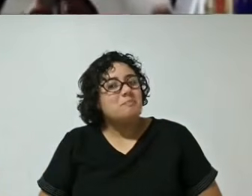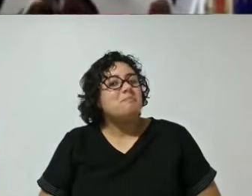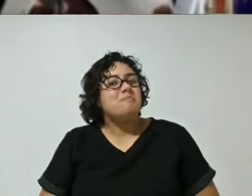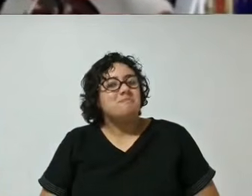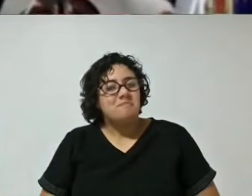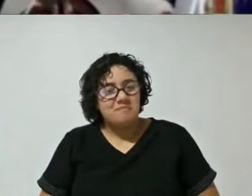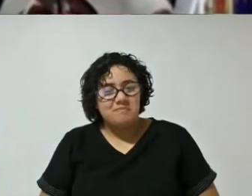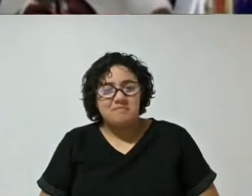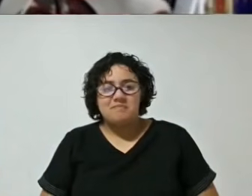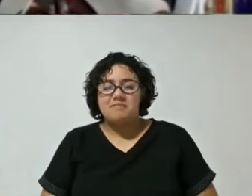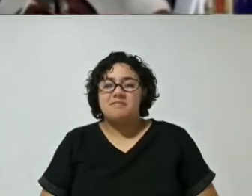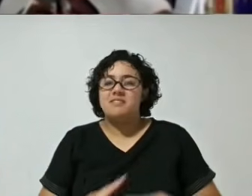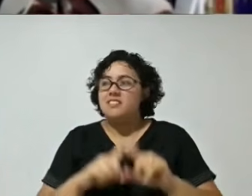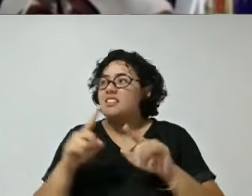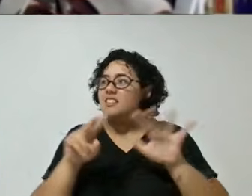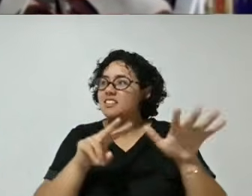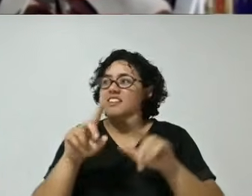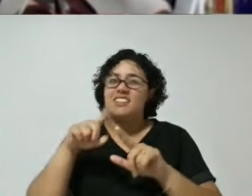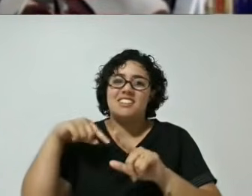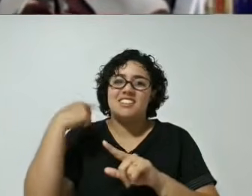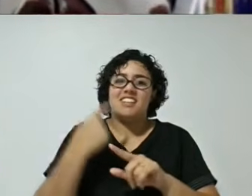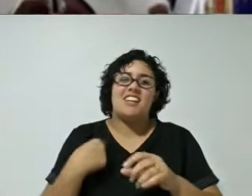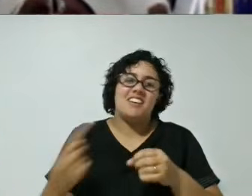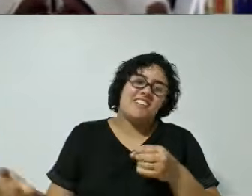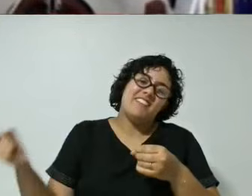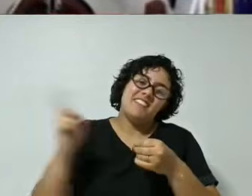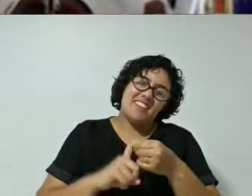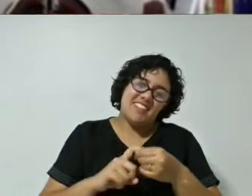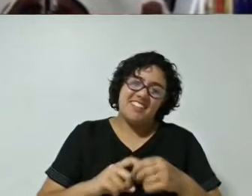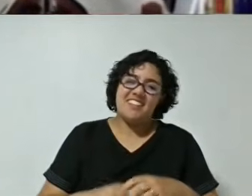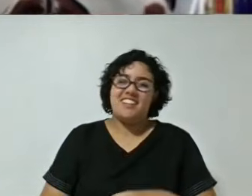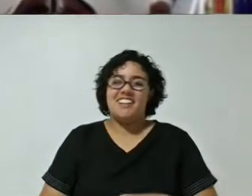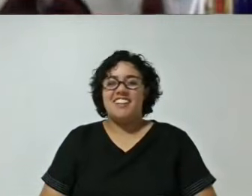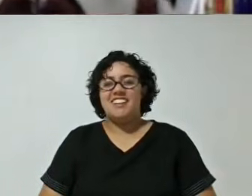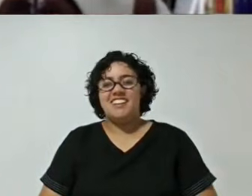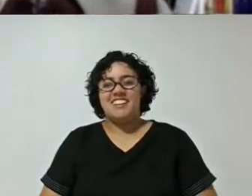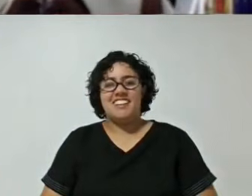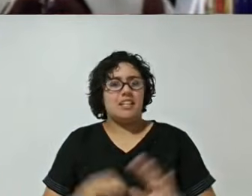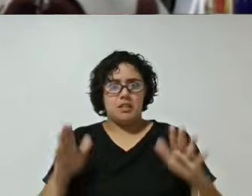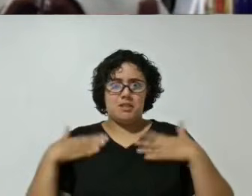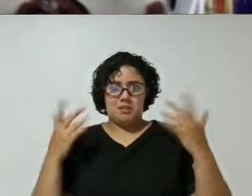Mas na semana seguinte eu voltei. Você não assustou, não?